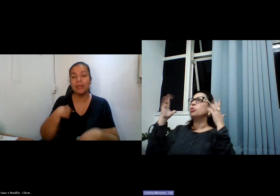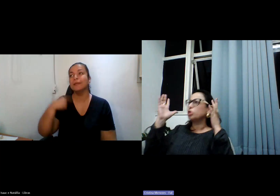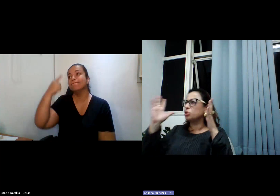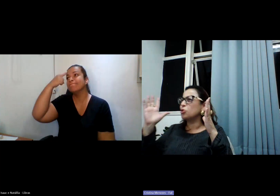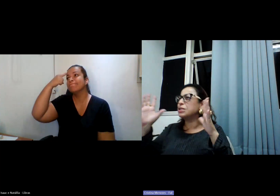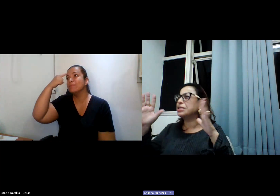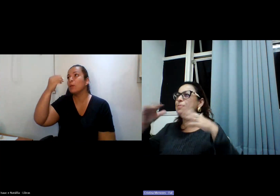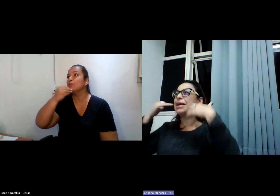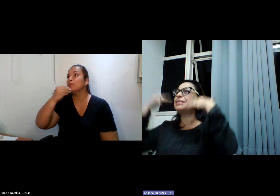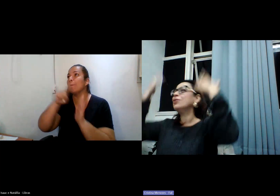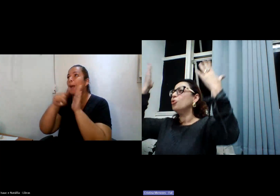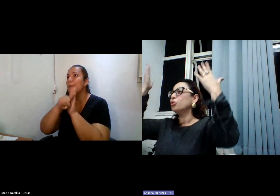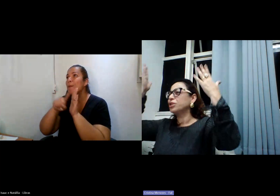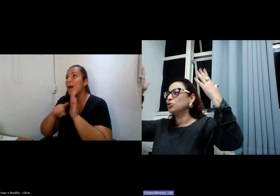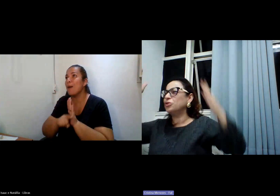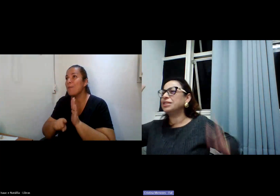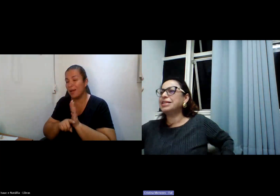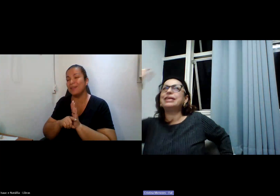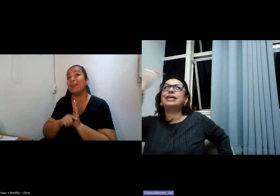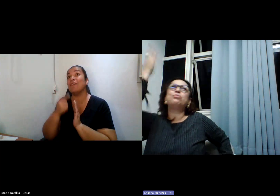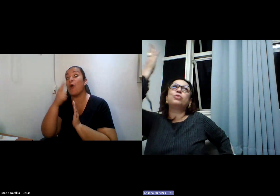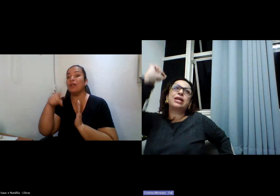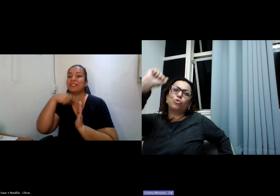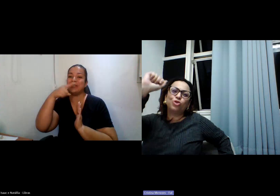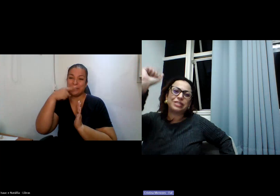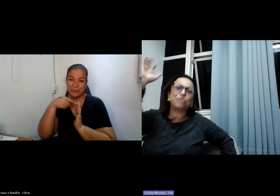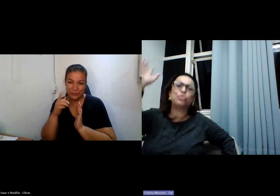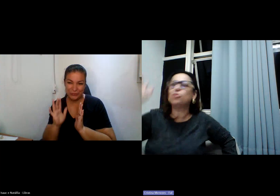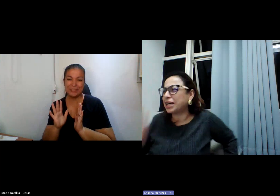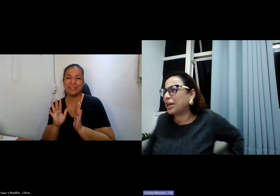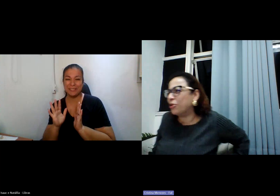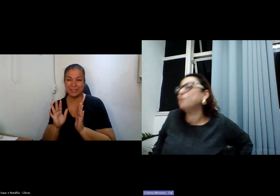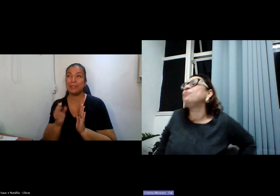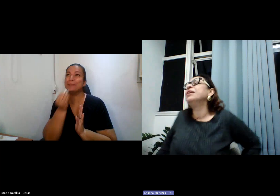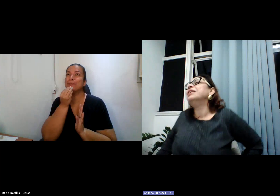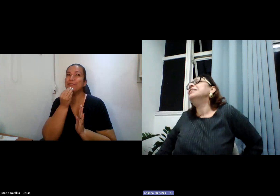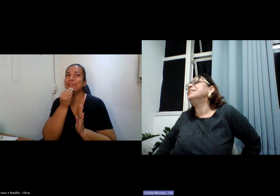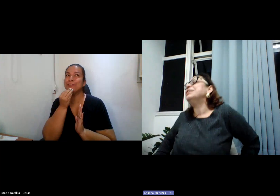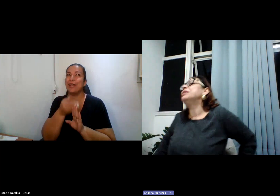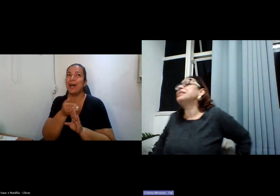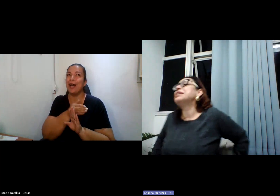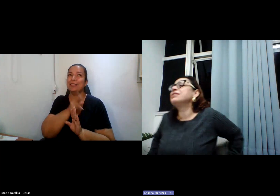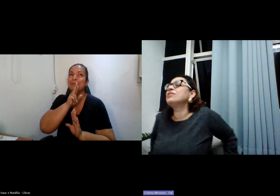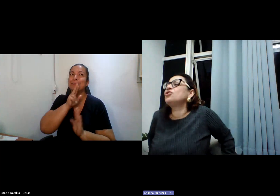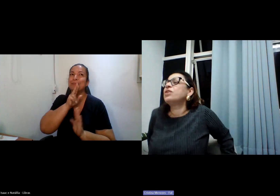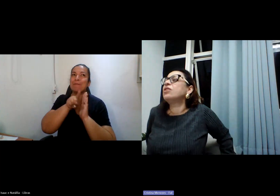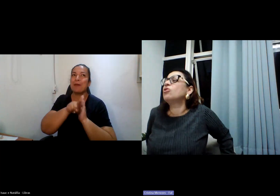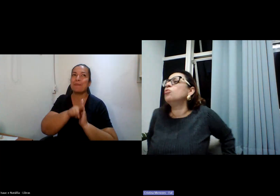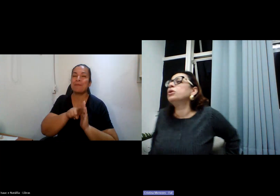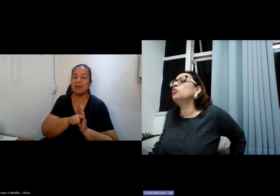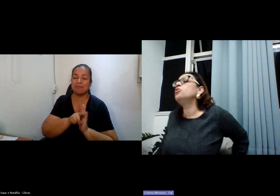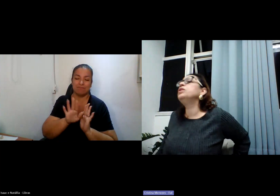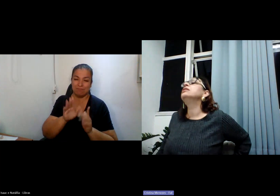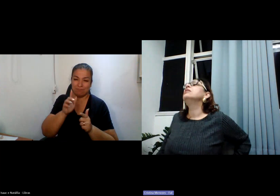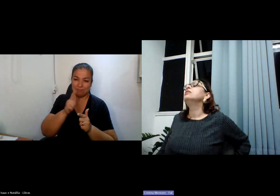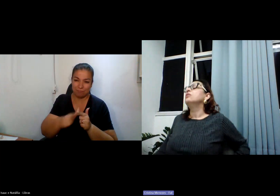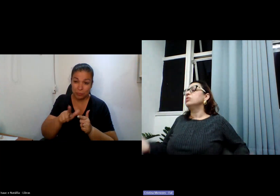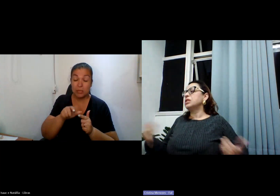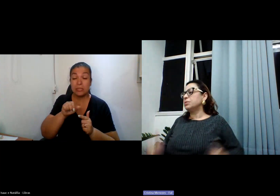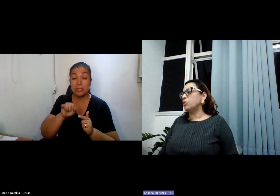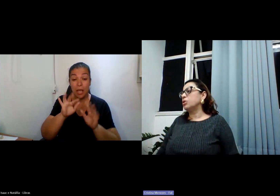pensar sobre outras coisas, aparecem outras dúvidas, né? Ah, por que eu não tive essa dúvida naquela hora? Né? Mas aí, se vocês tiverem alguma